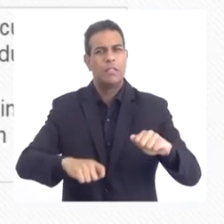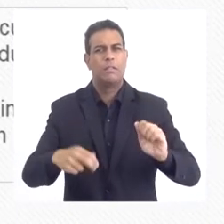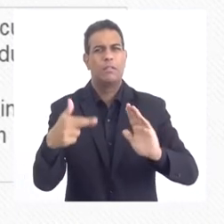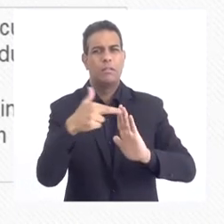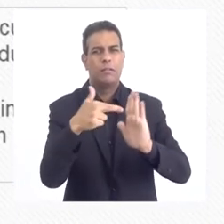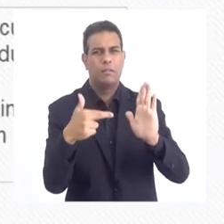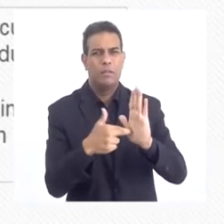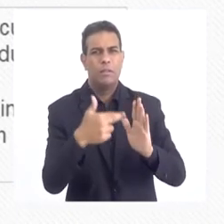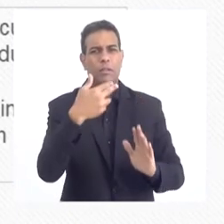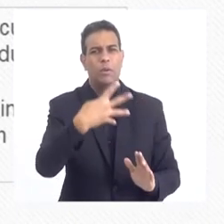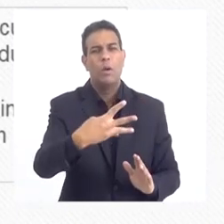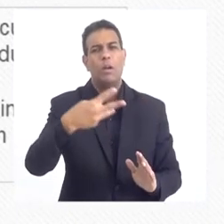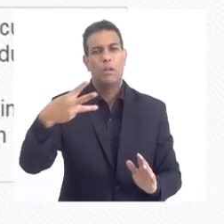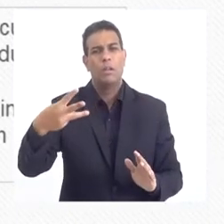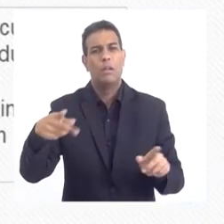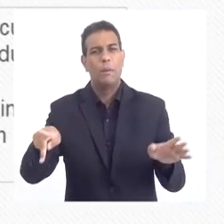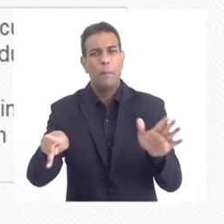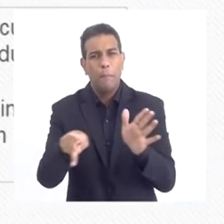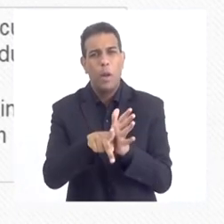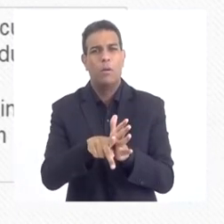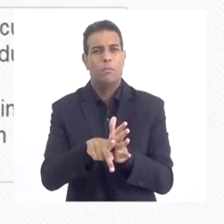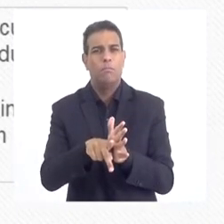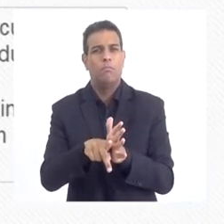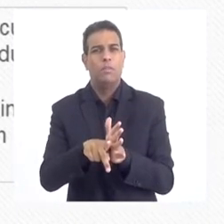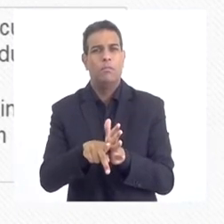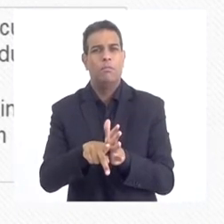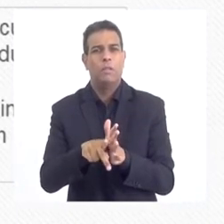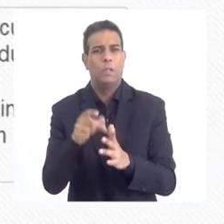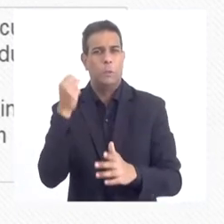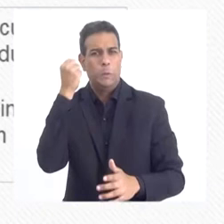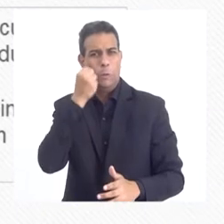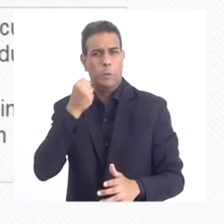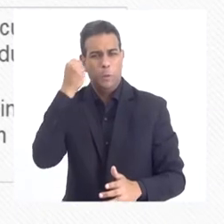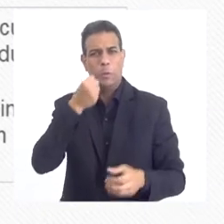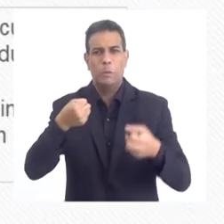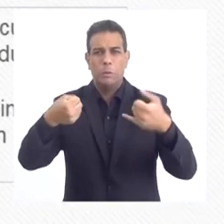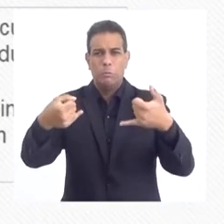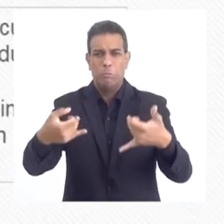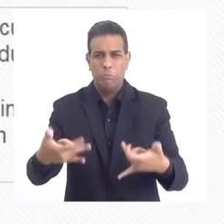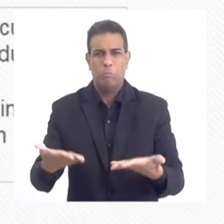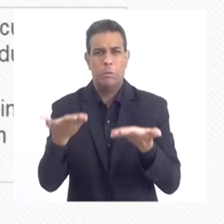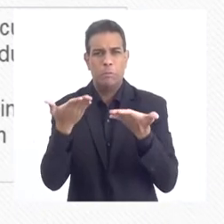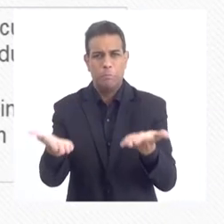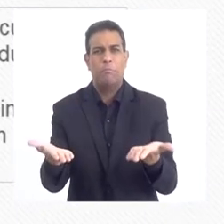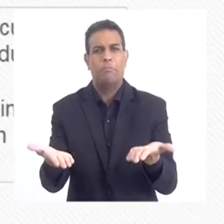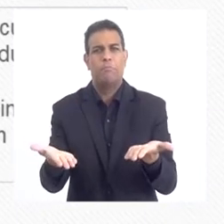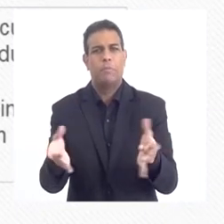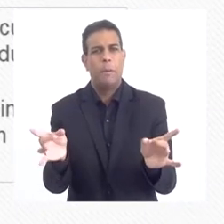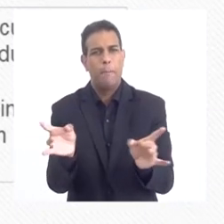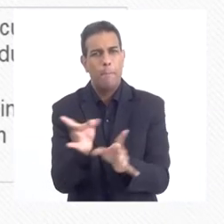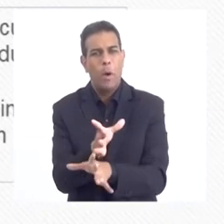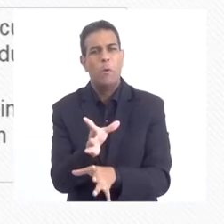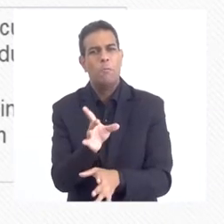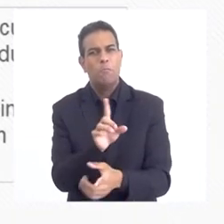resolução 43 do Senado, né? Então, esse é um dado bastante